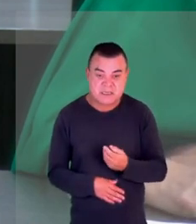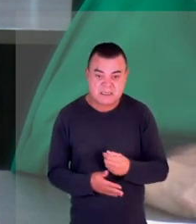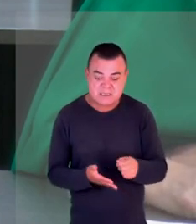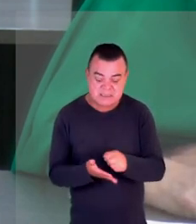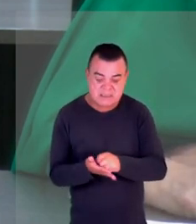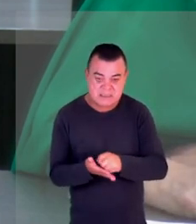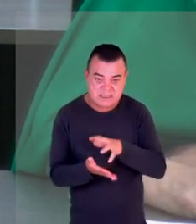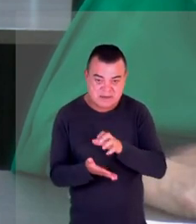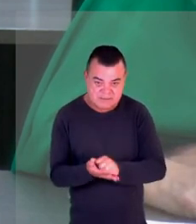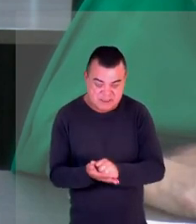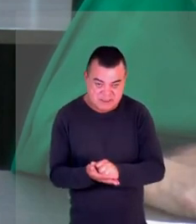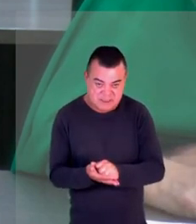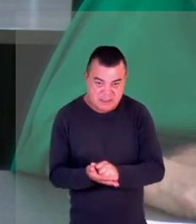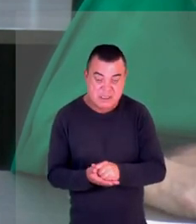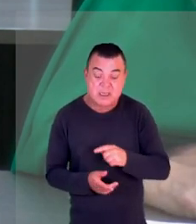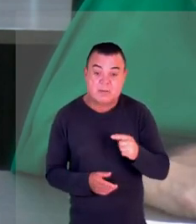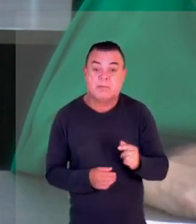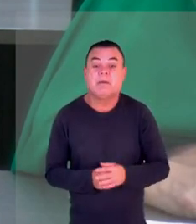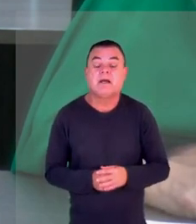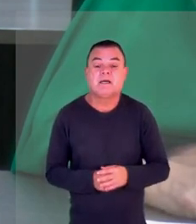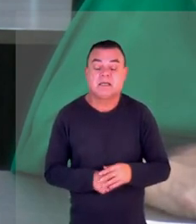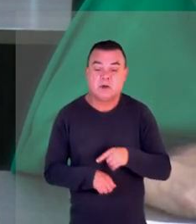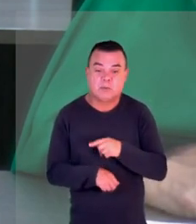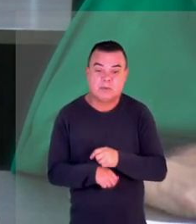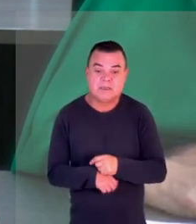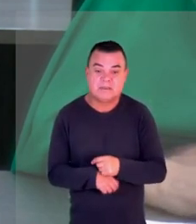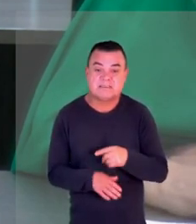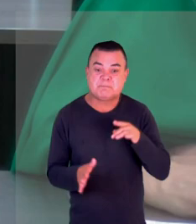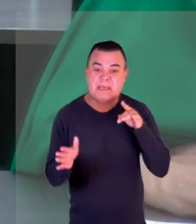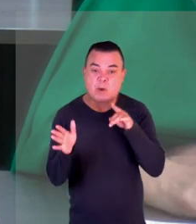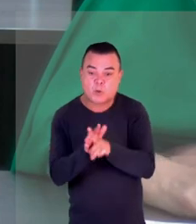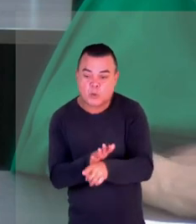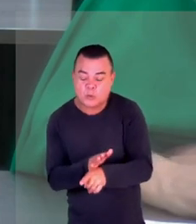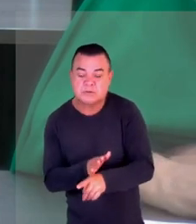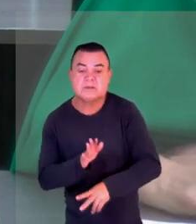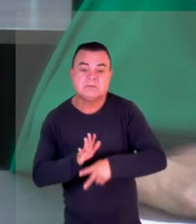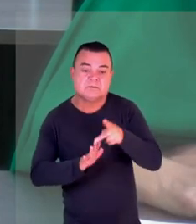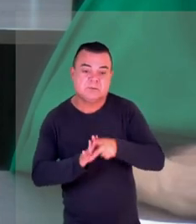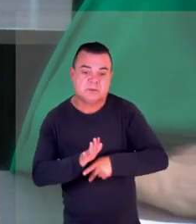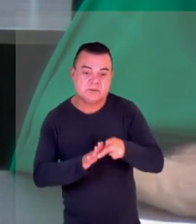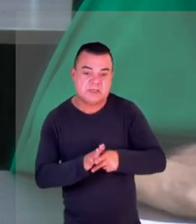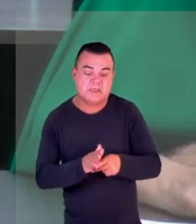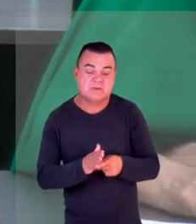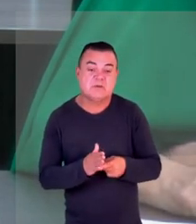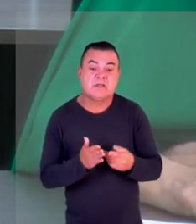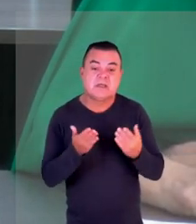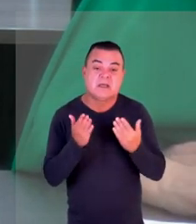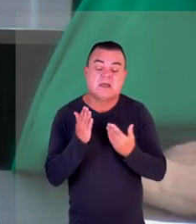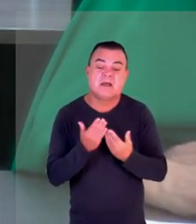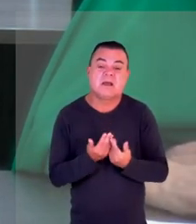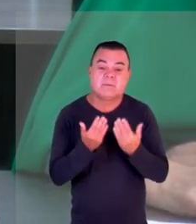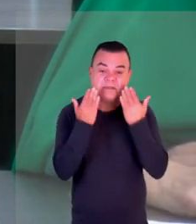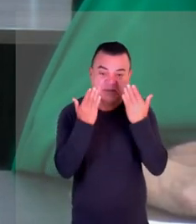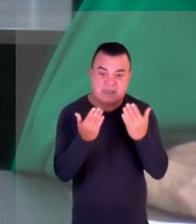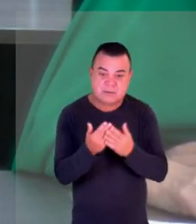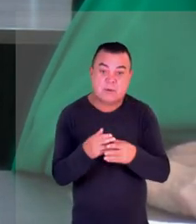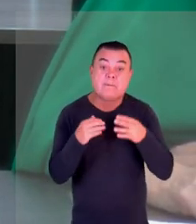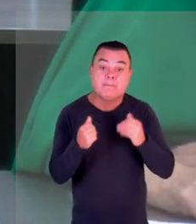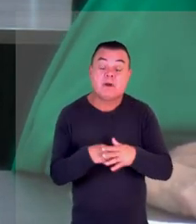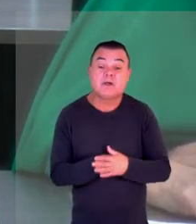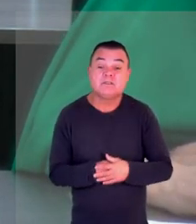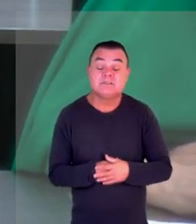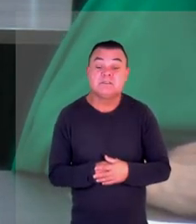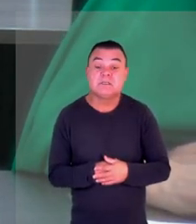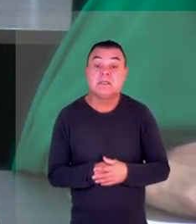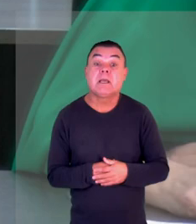que é o momento das perguntas a respeito dos projetos que foram apresentados podem levantar a mãozinha aí no